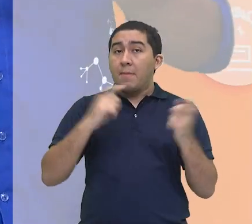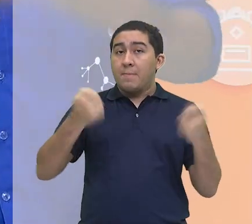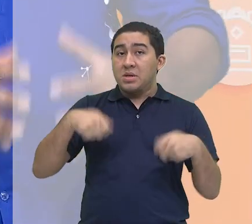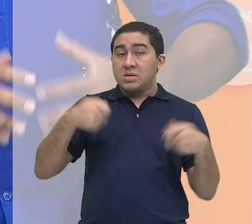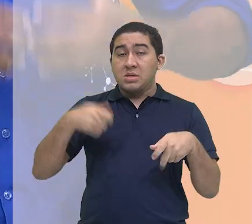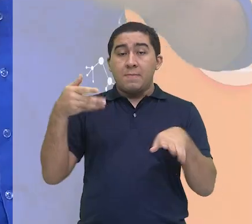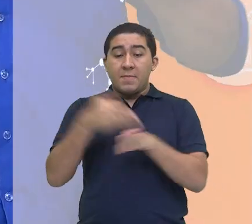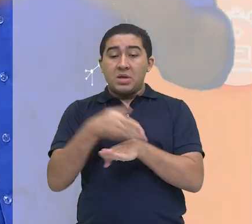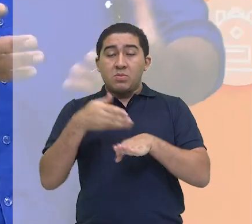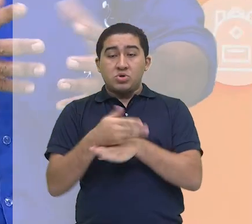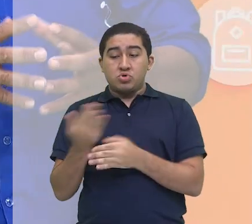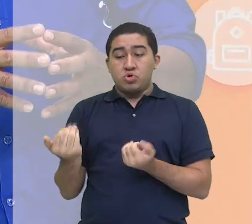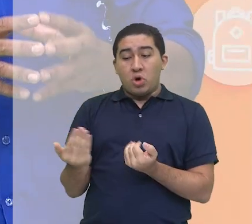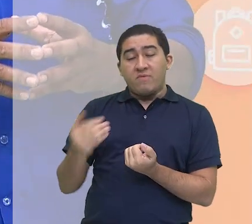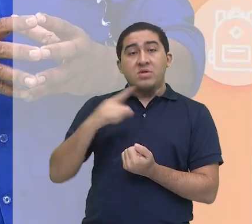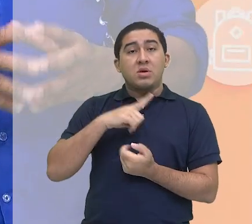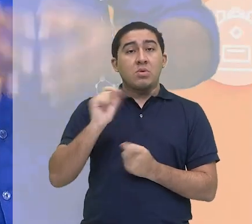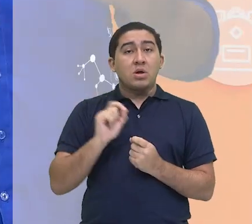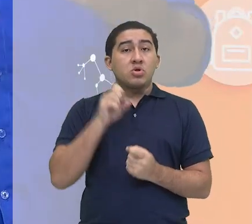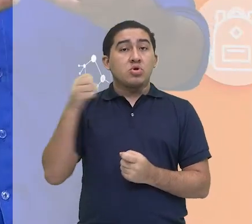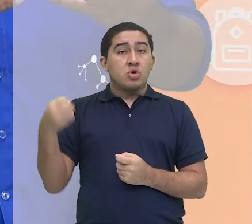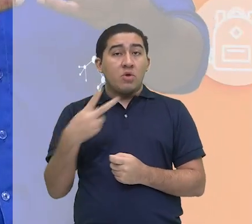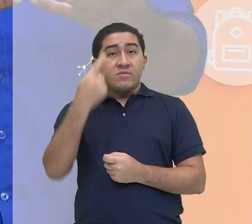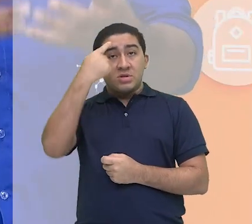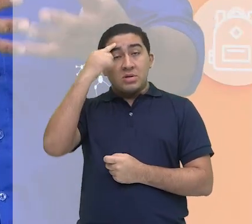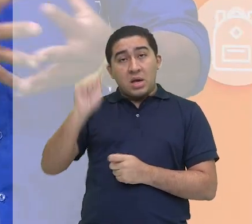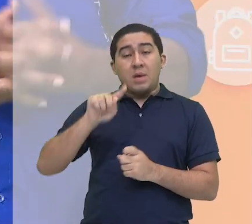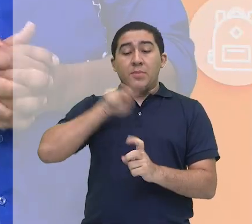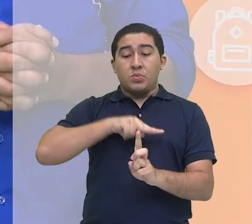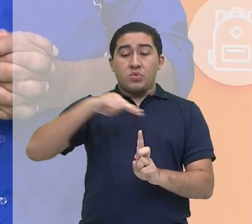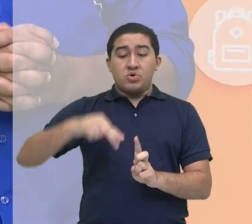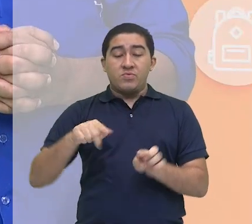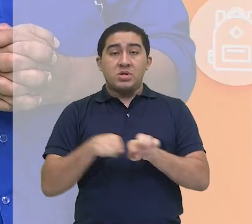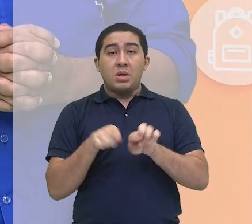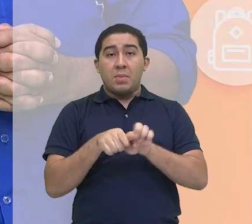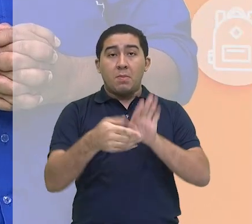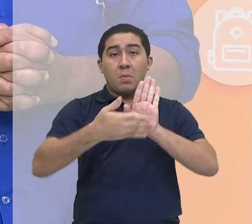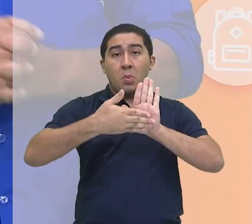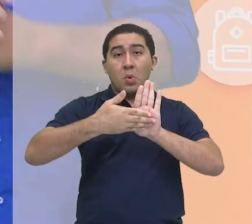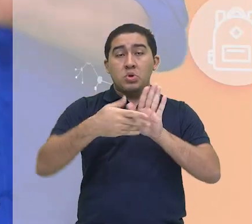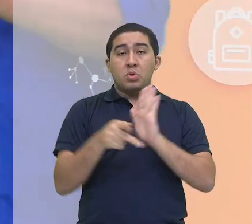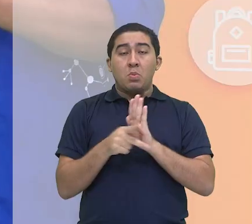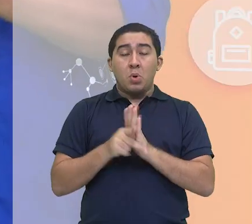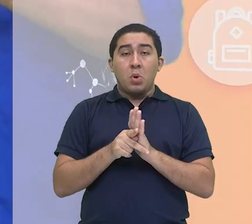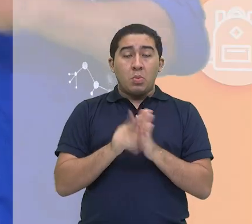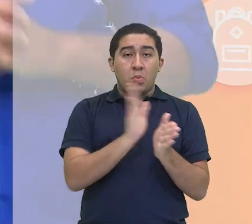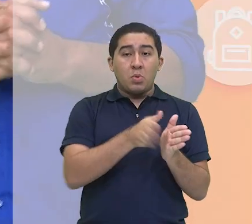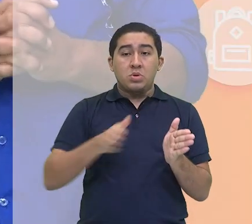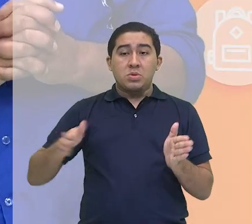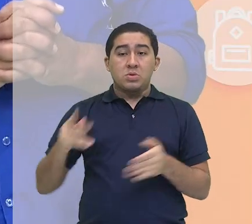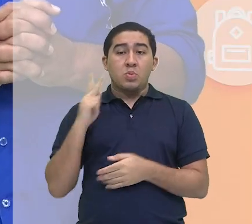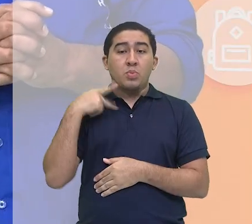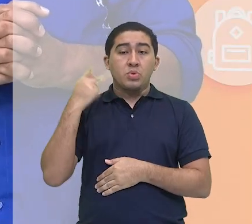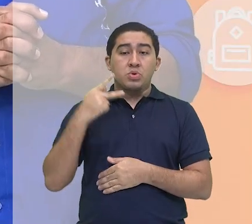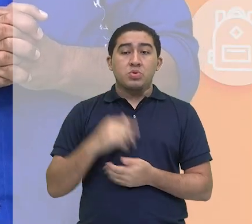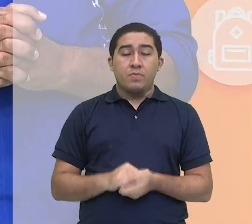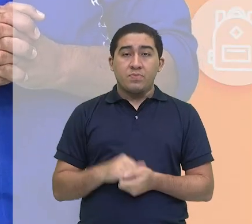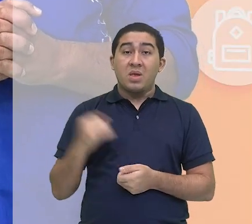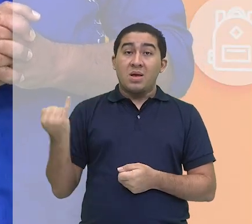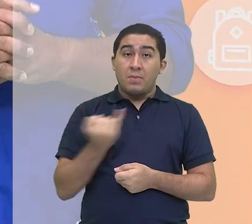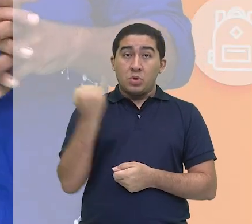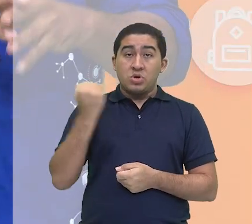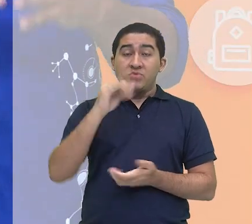ideias, perspectivas, energia e propostas, né, no processo político. Então é importante a